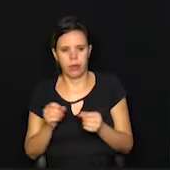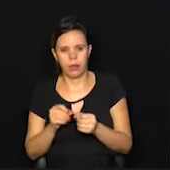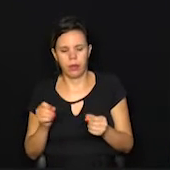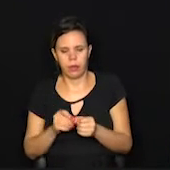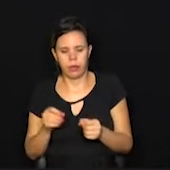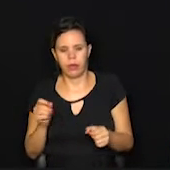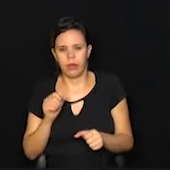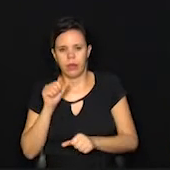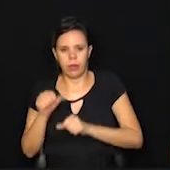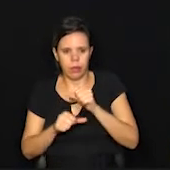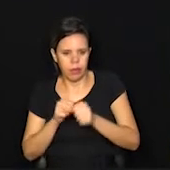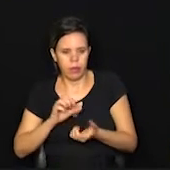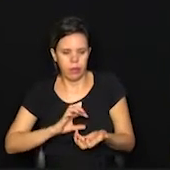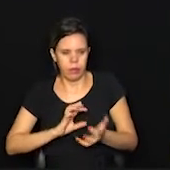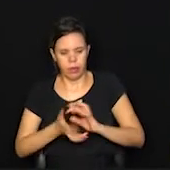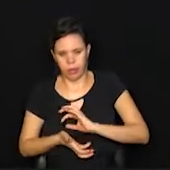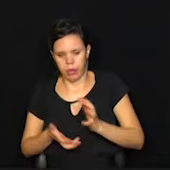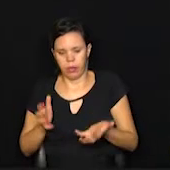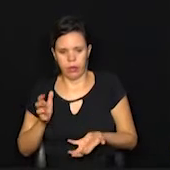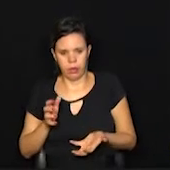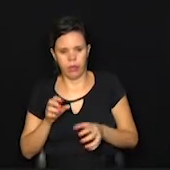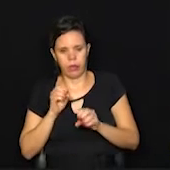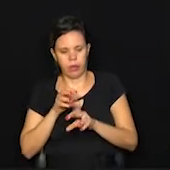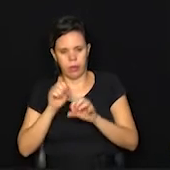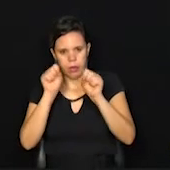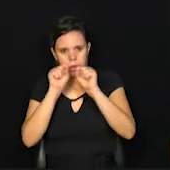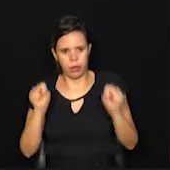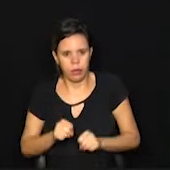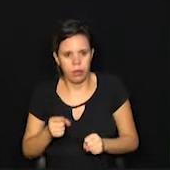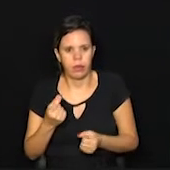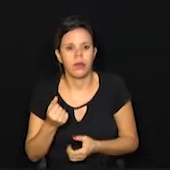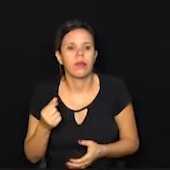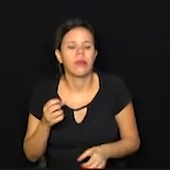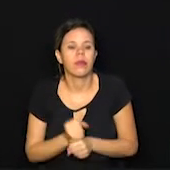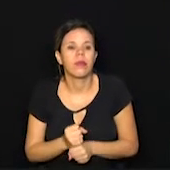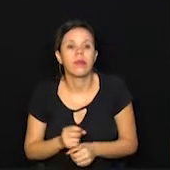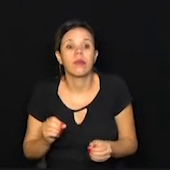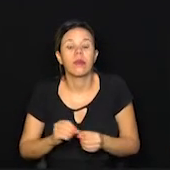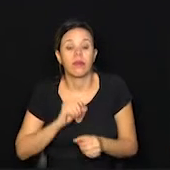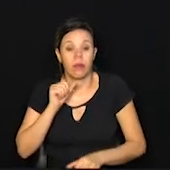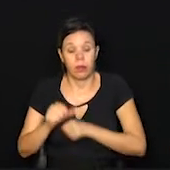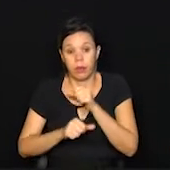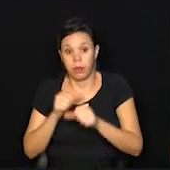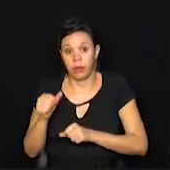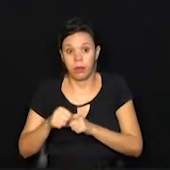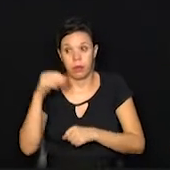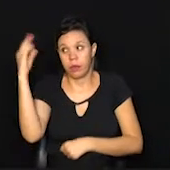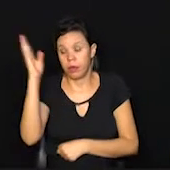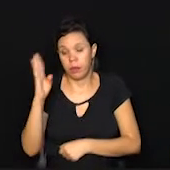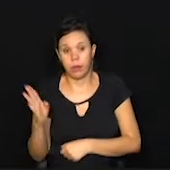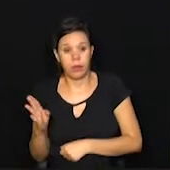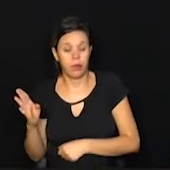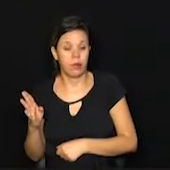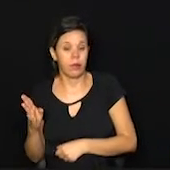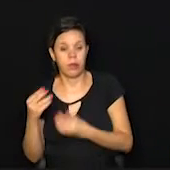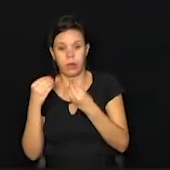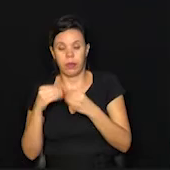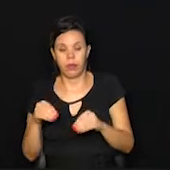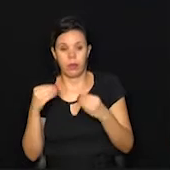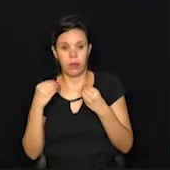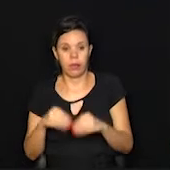agrária reforma do sistema educacional reforma do sistema financeiro queria fazer mudanças no Brasil que